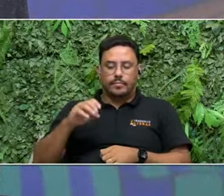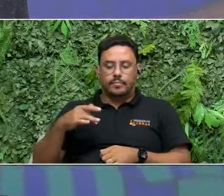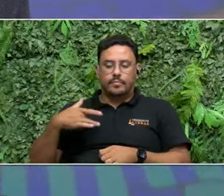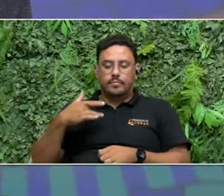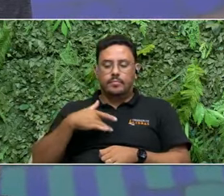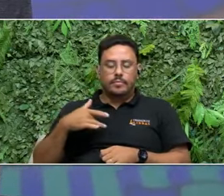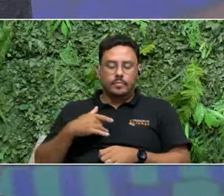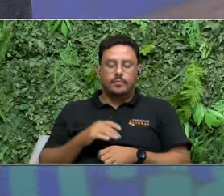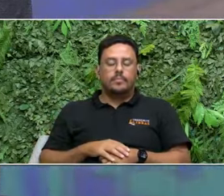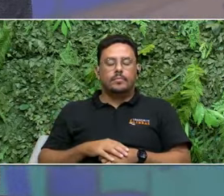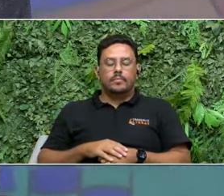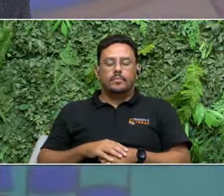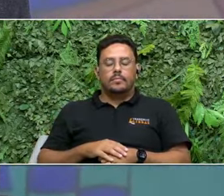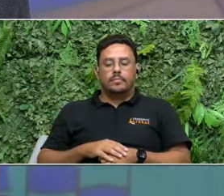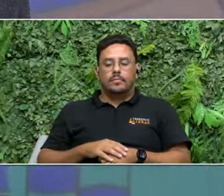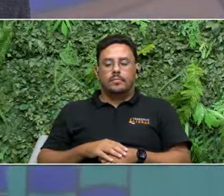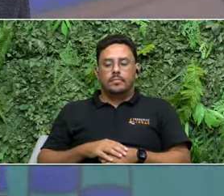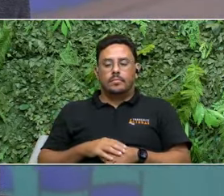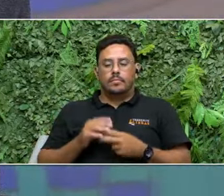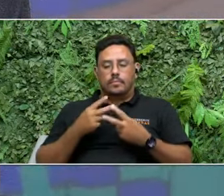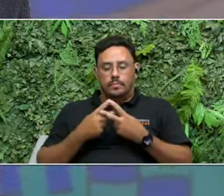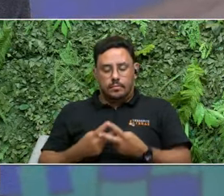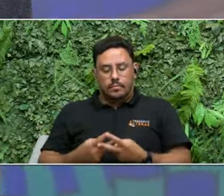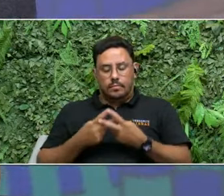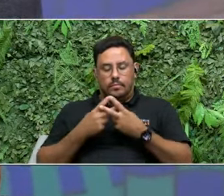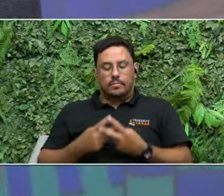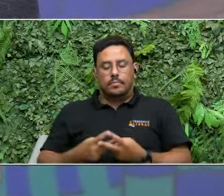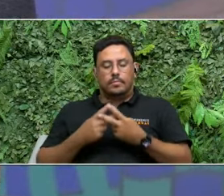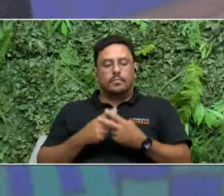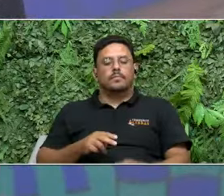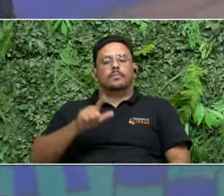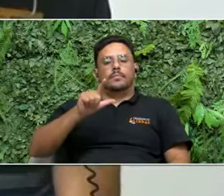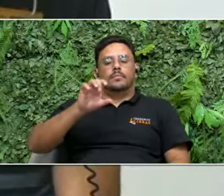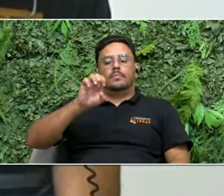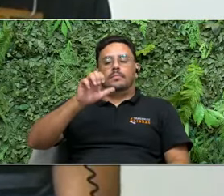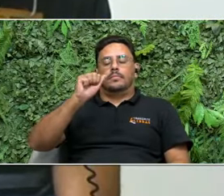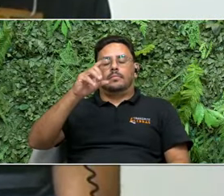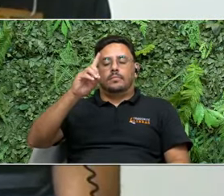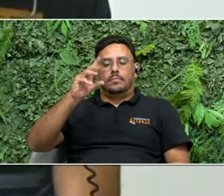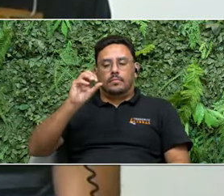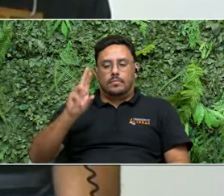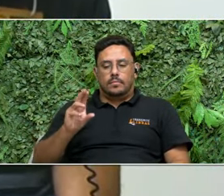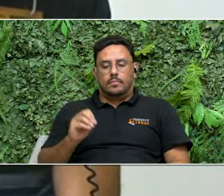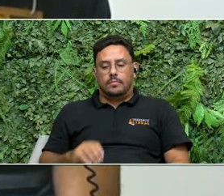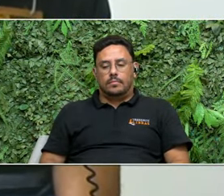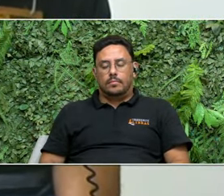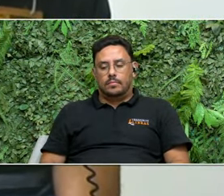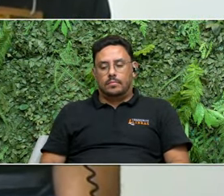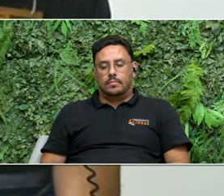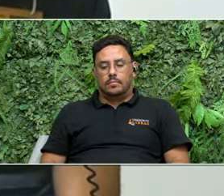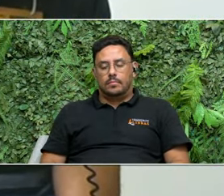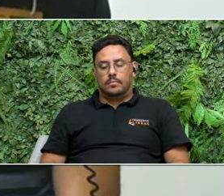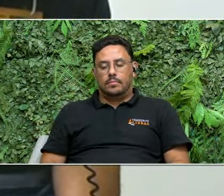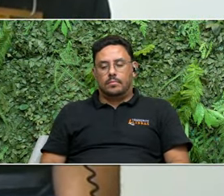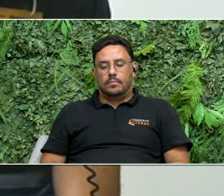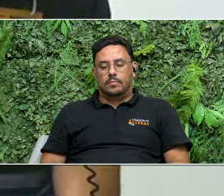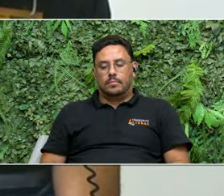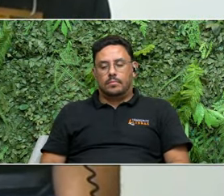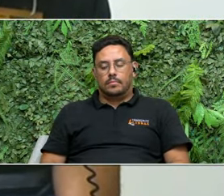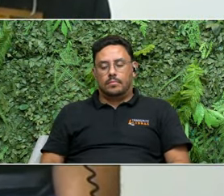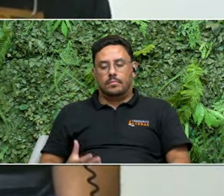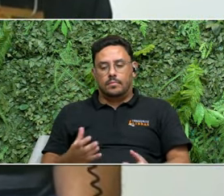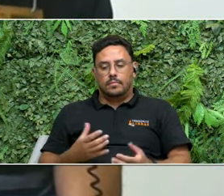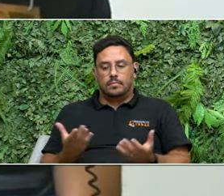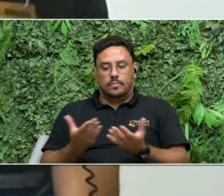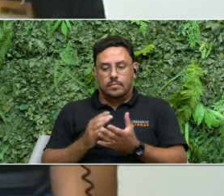Cruzeiro com o paciente Leandro cabito Ah é Ô cabão você que